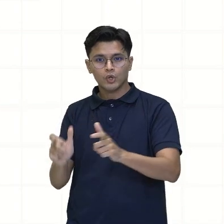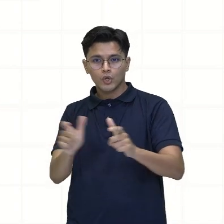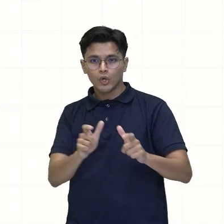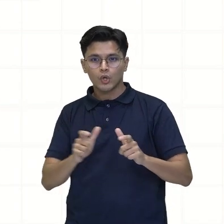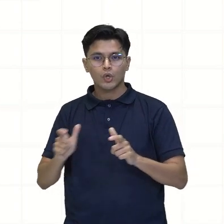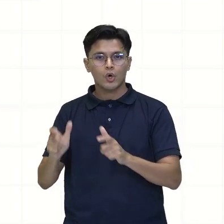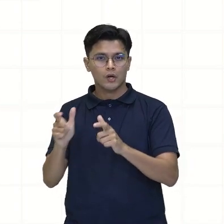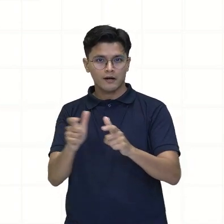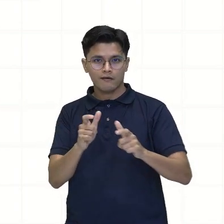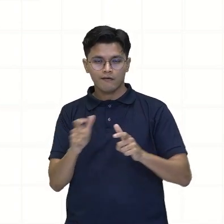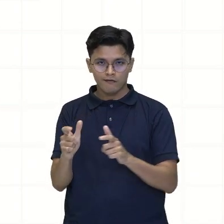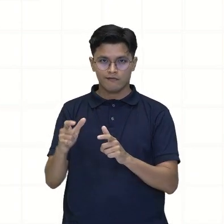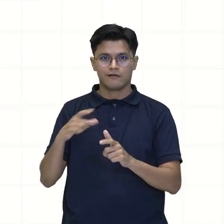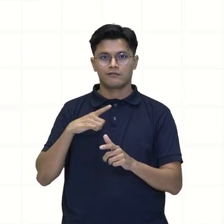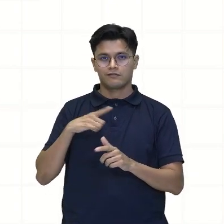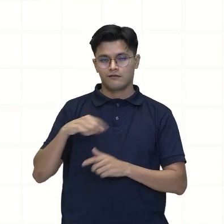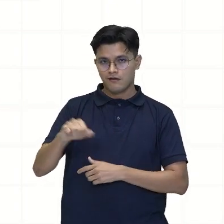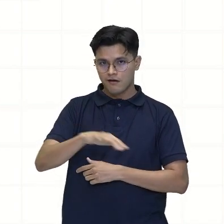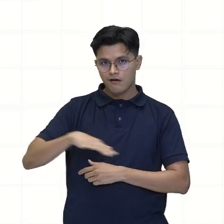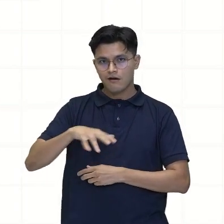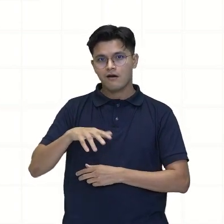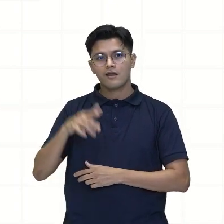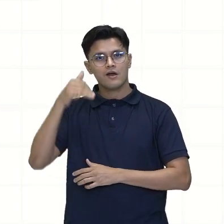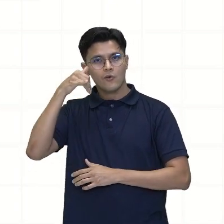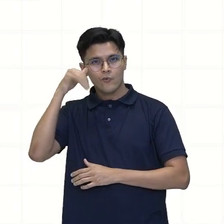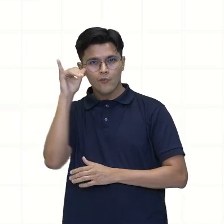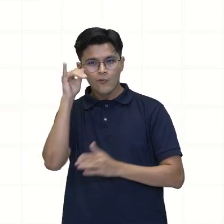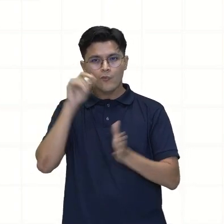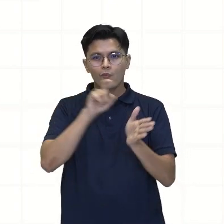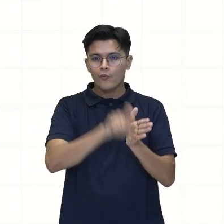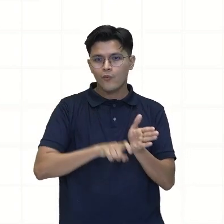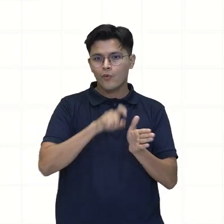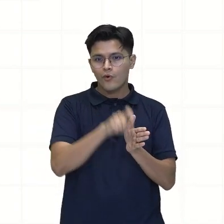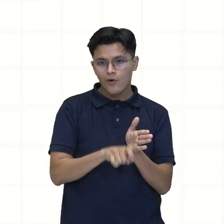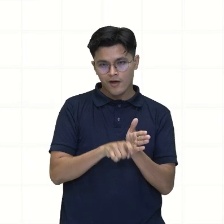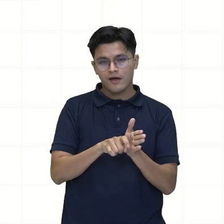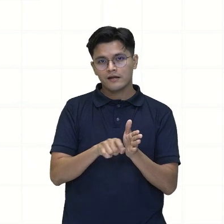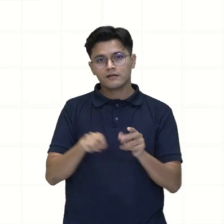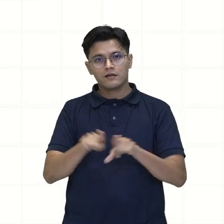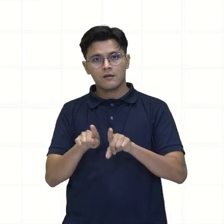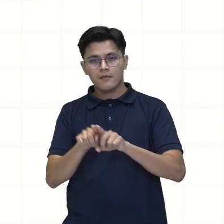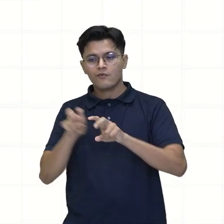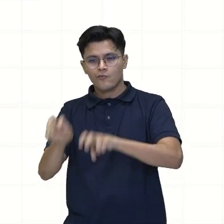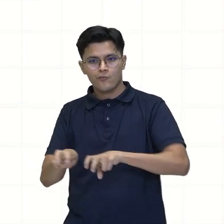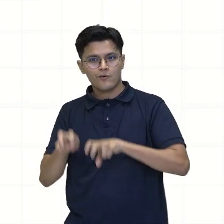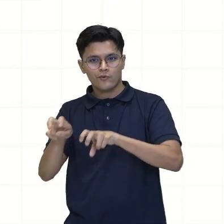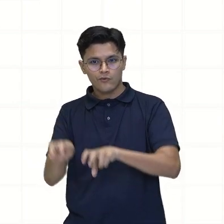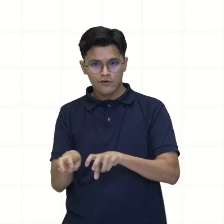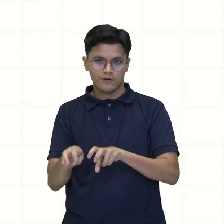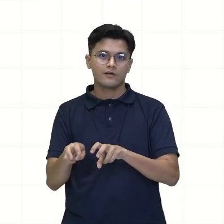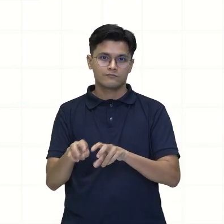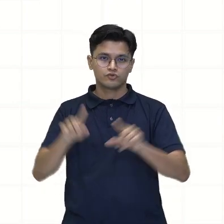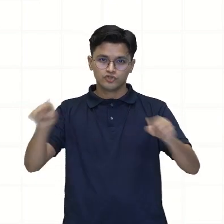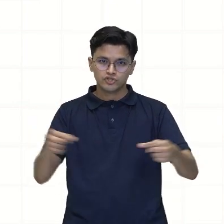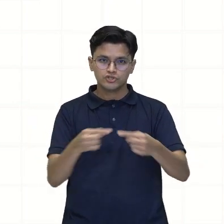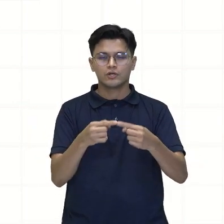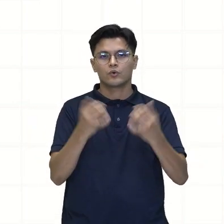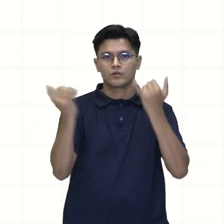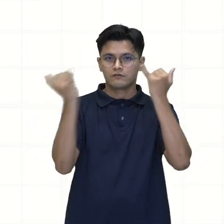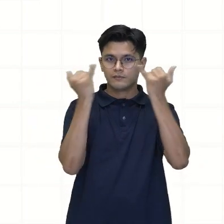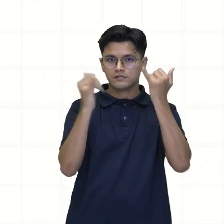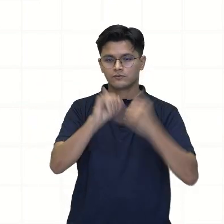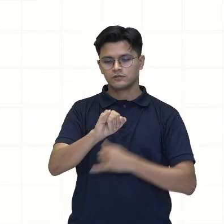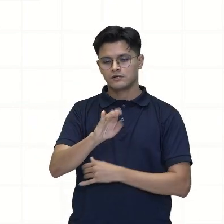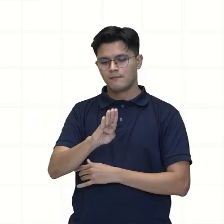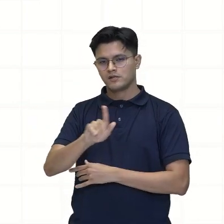estabelecimentos agropecuários no Brasil, de acordo com o censo demográfico do IBGE, que foi realizado no